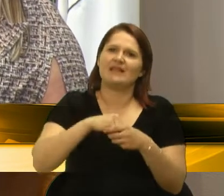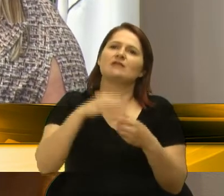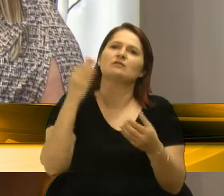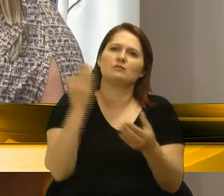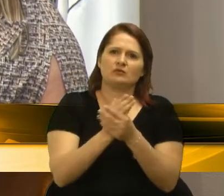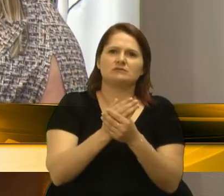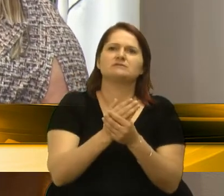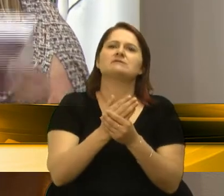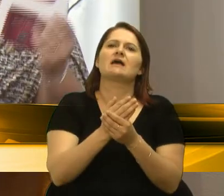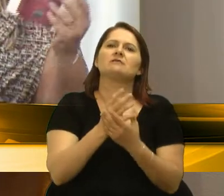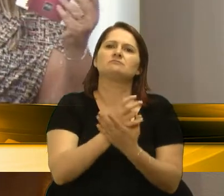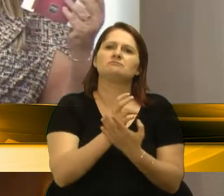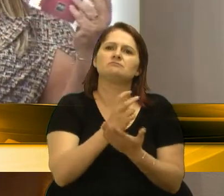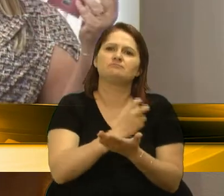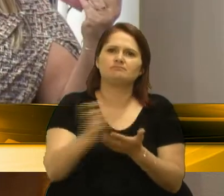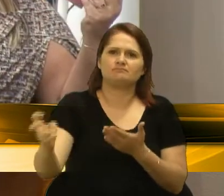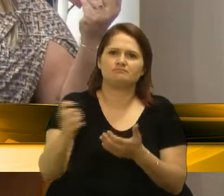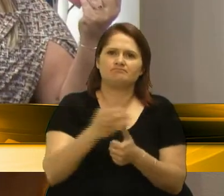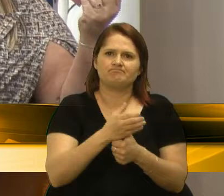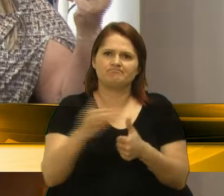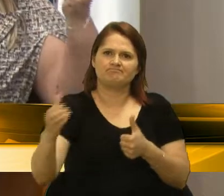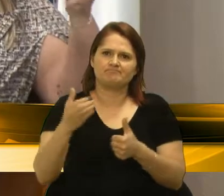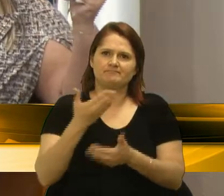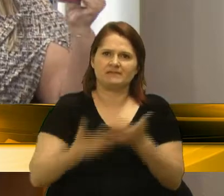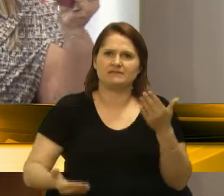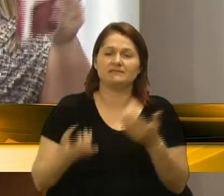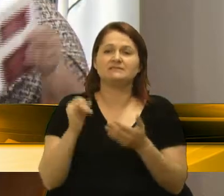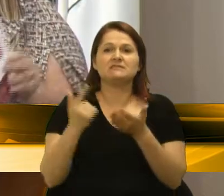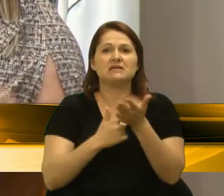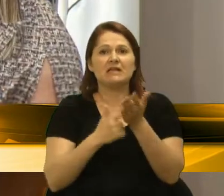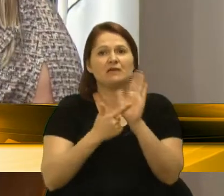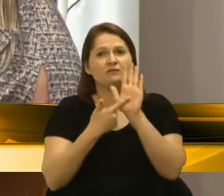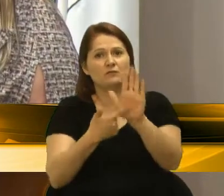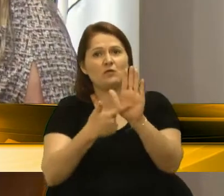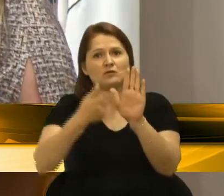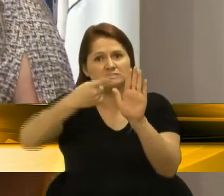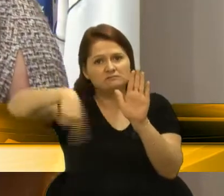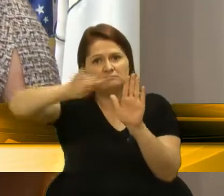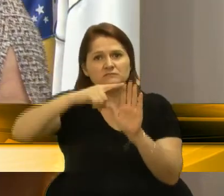mandatos eletivos. Esse é o livro para quem tiver interesse de um dia fazer a leitura.